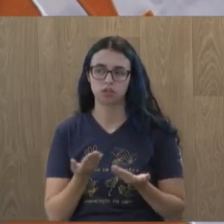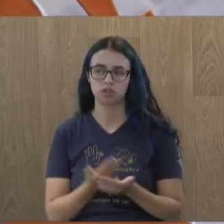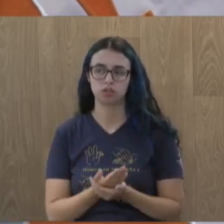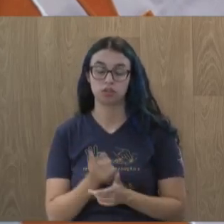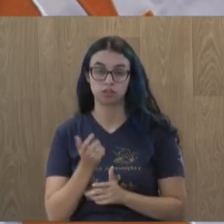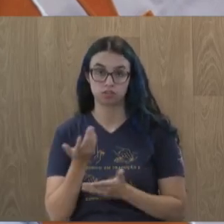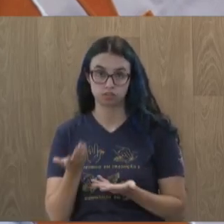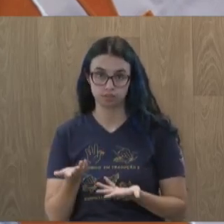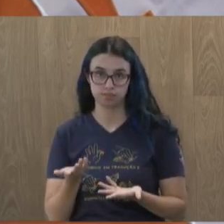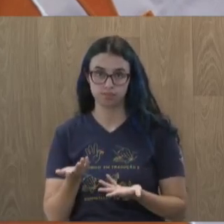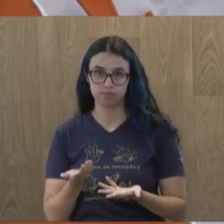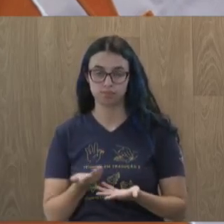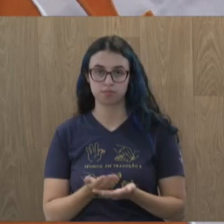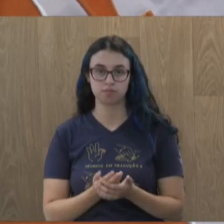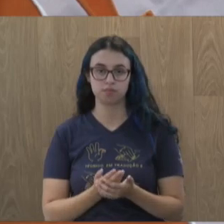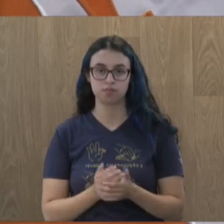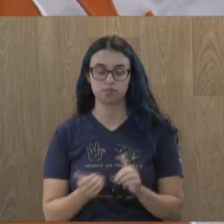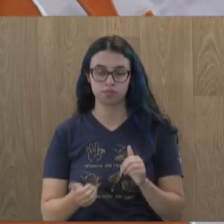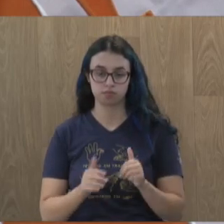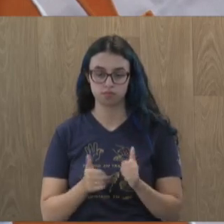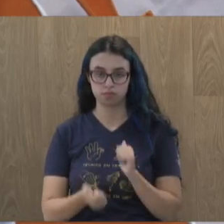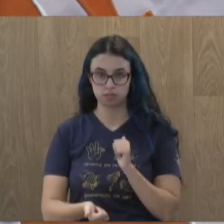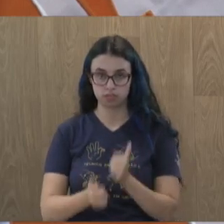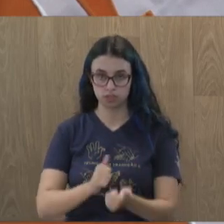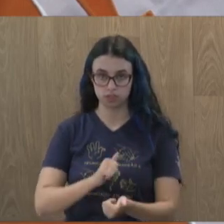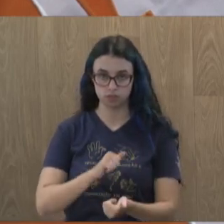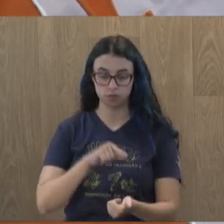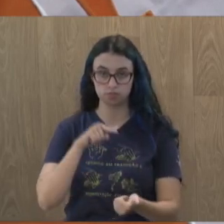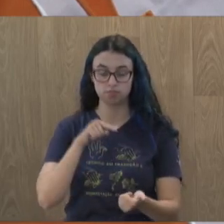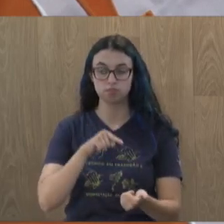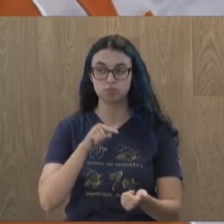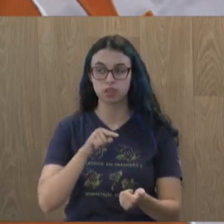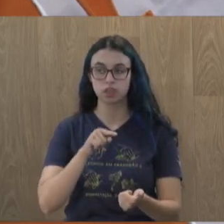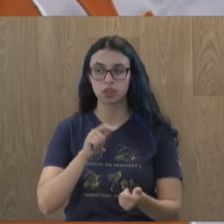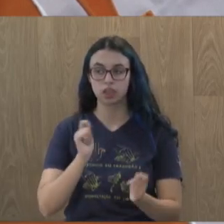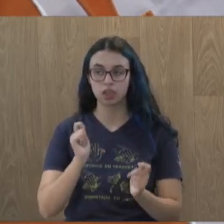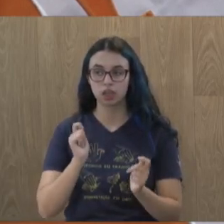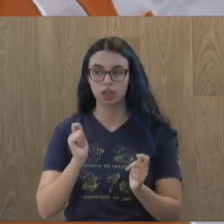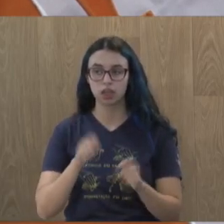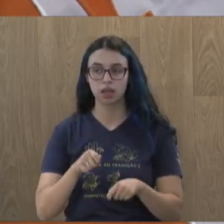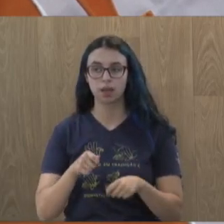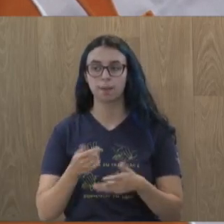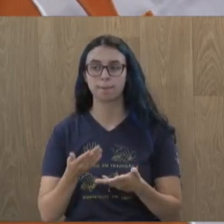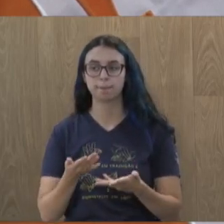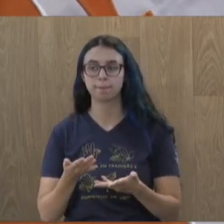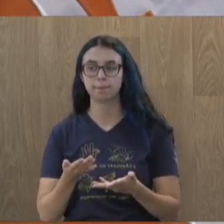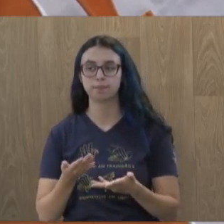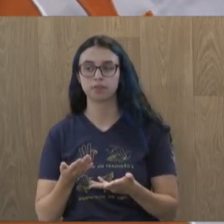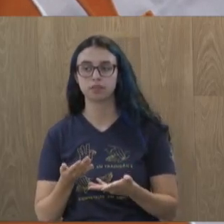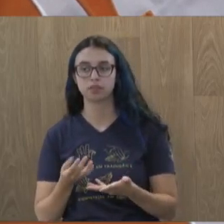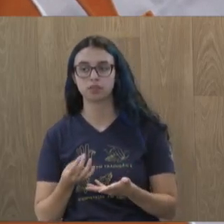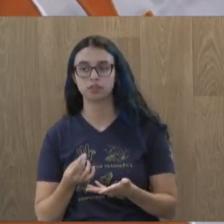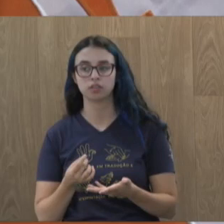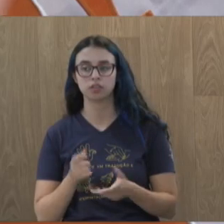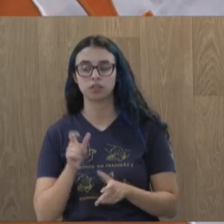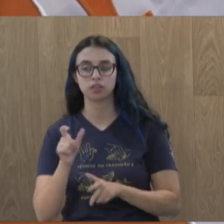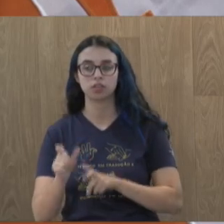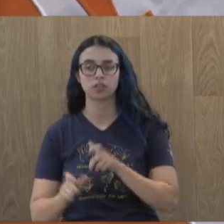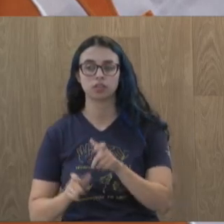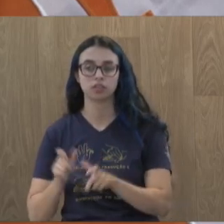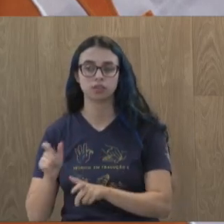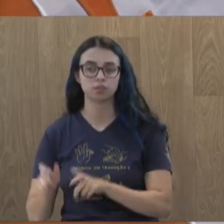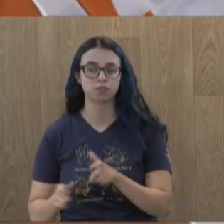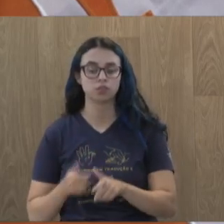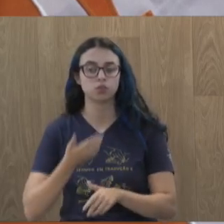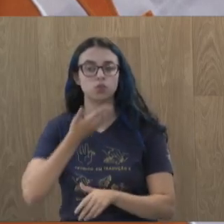Pessoal, o esporte, ele tem a capacidade de fazer as pessoas se tornarem